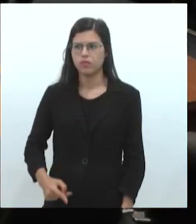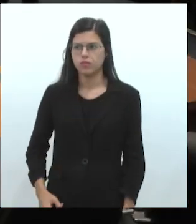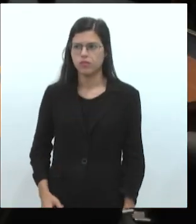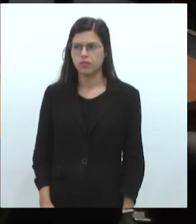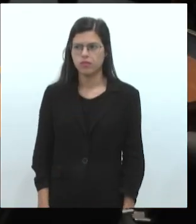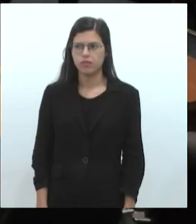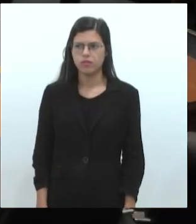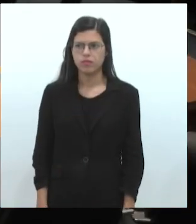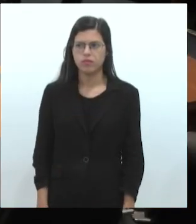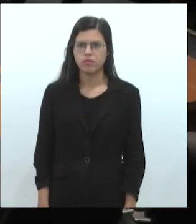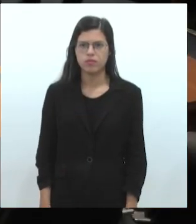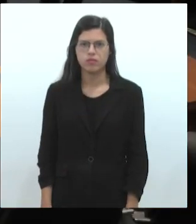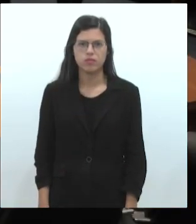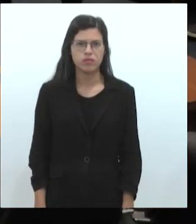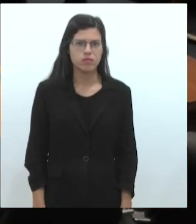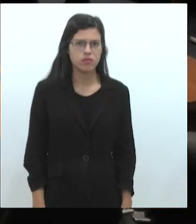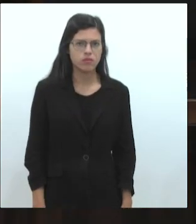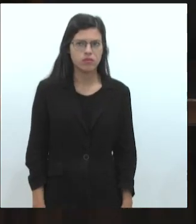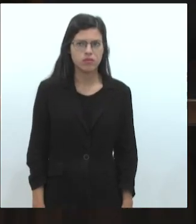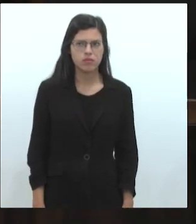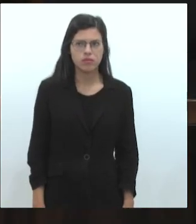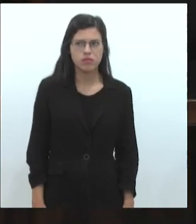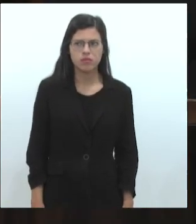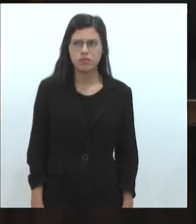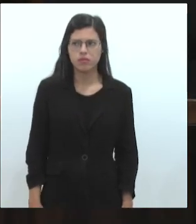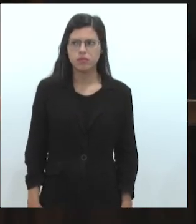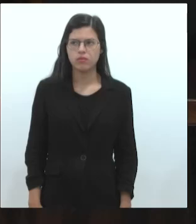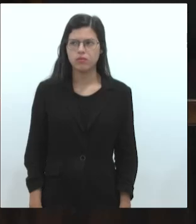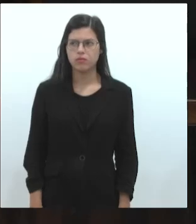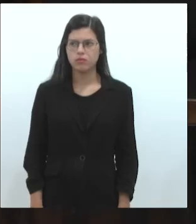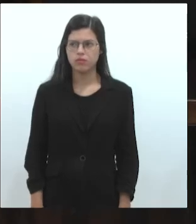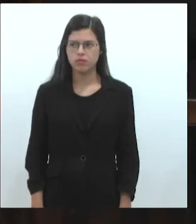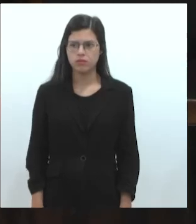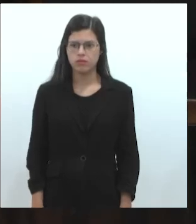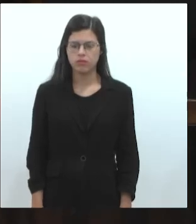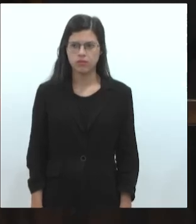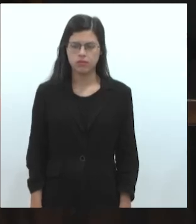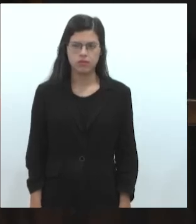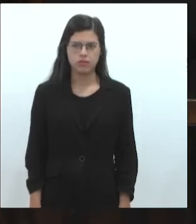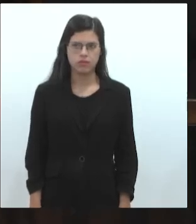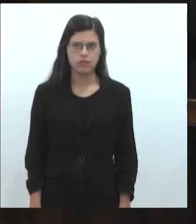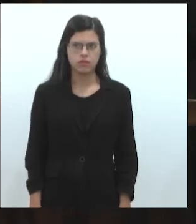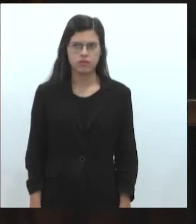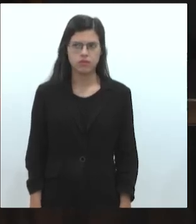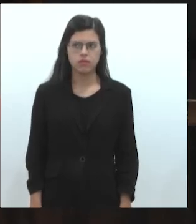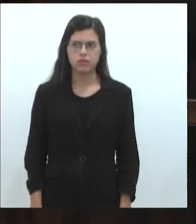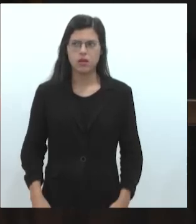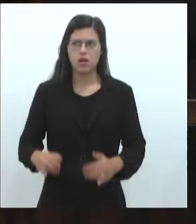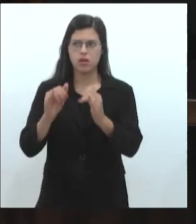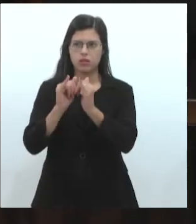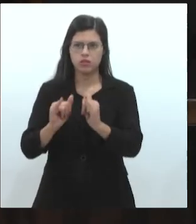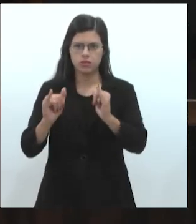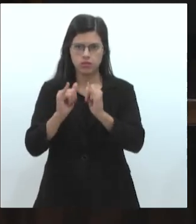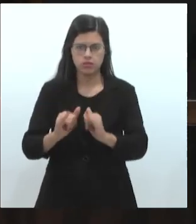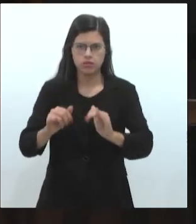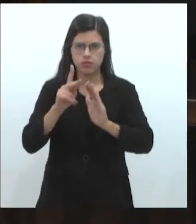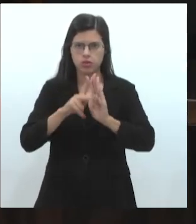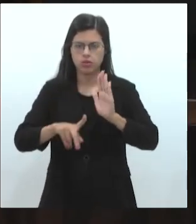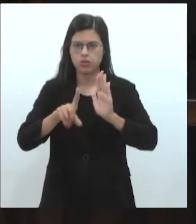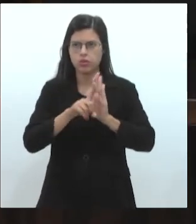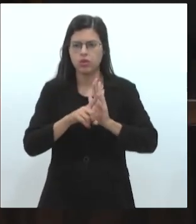Obrigado, deputado. Já tinha até anunciado eles, a presença deles aqui no nosso parlamento. Anuncio o projeto de lei